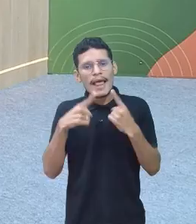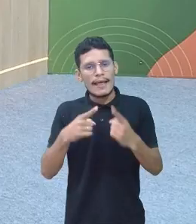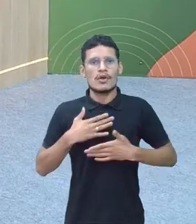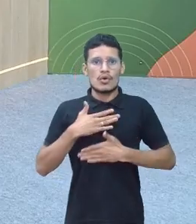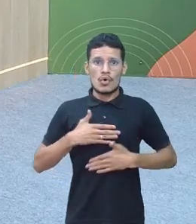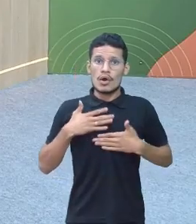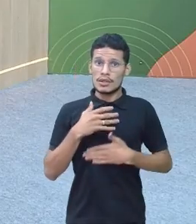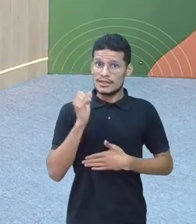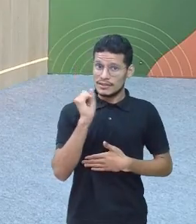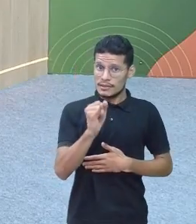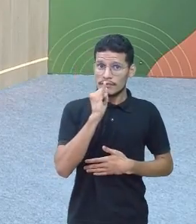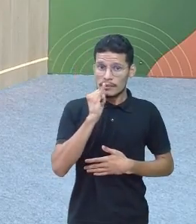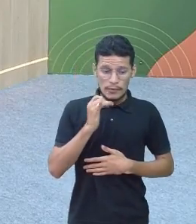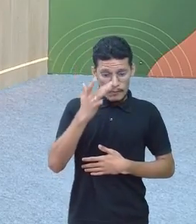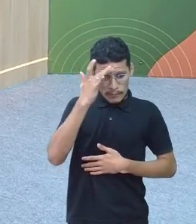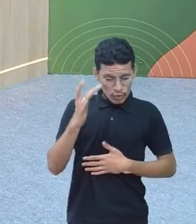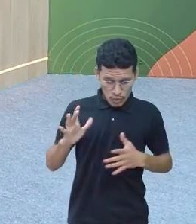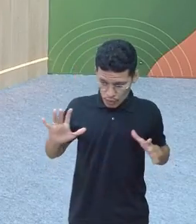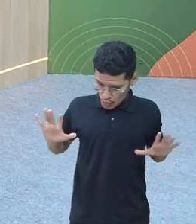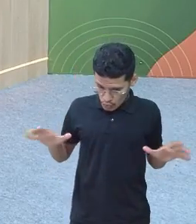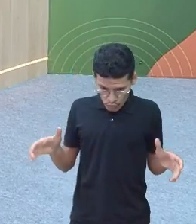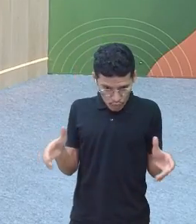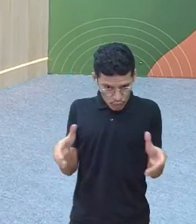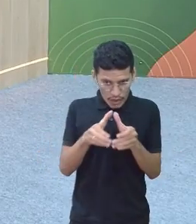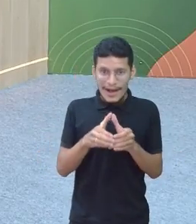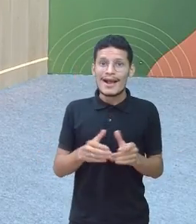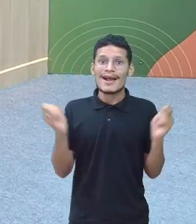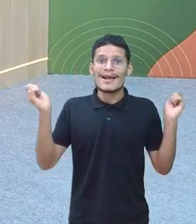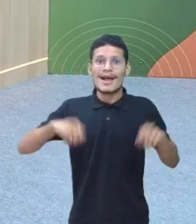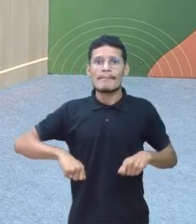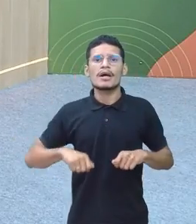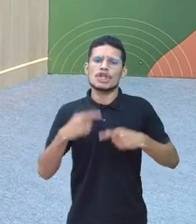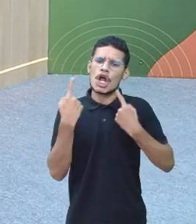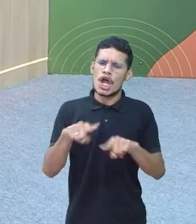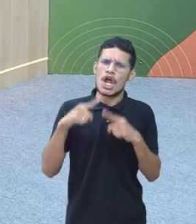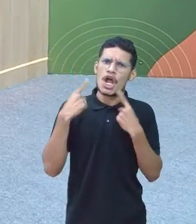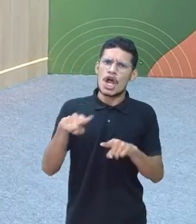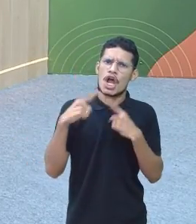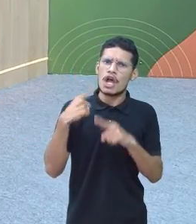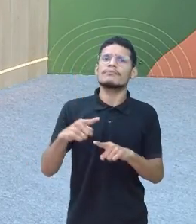socialmente, de forma comunitária, a gente se junta, não é mesmo? Então, a reclamação ela pode